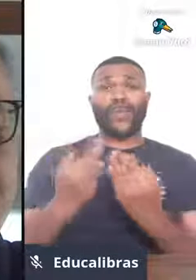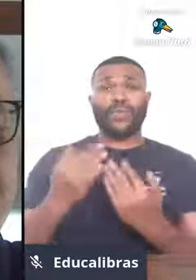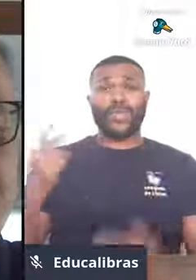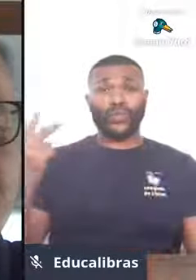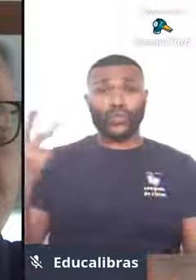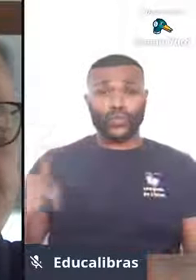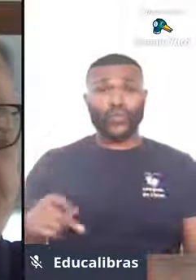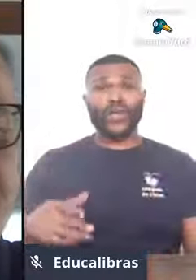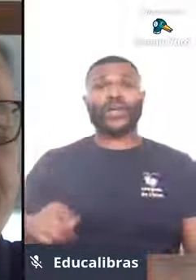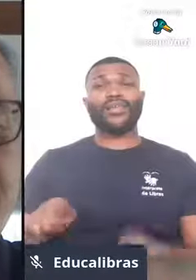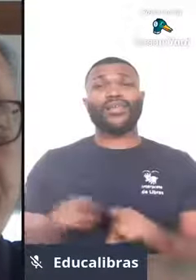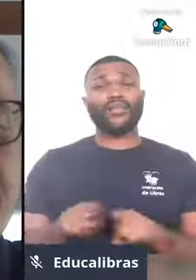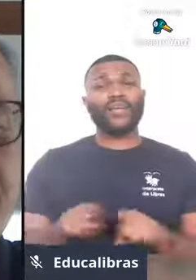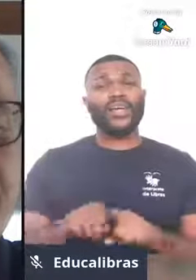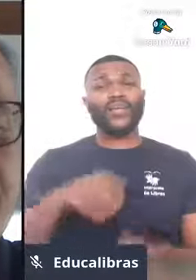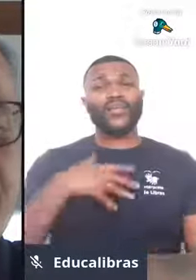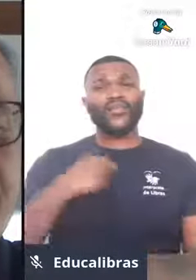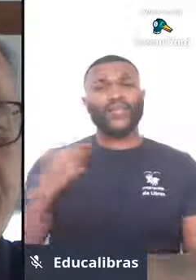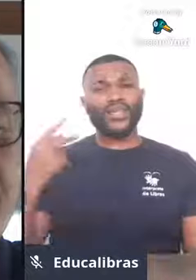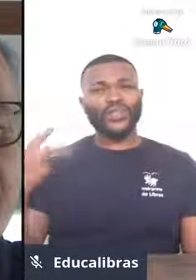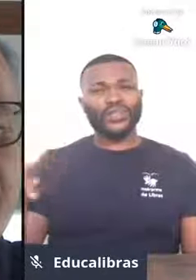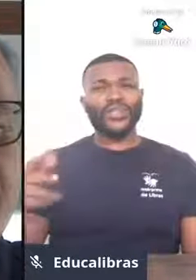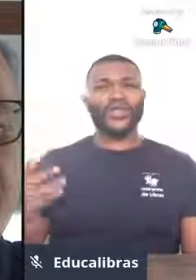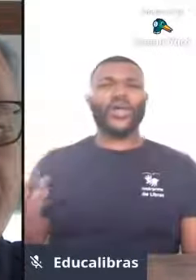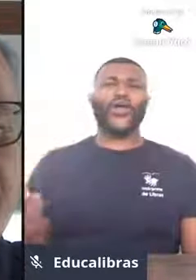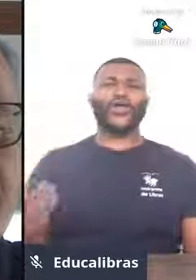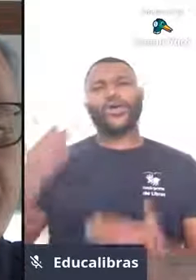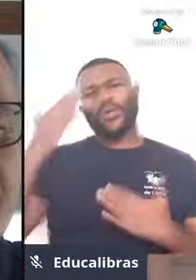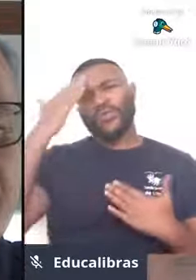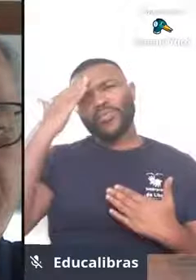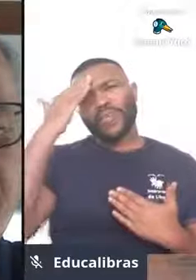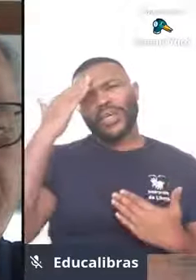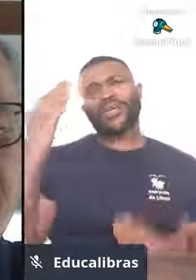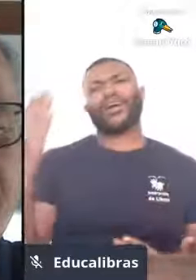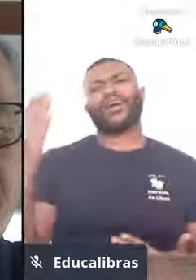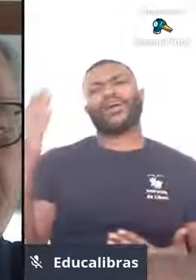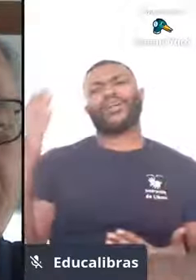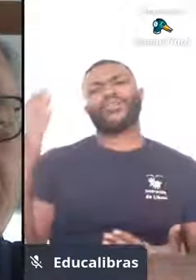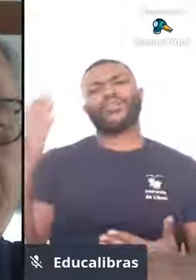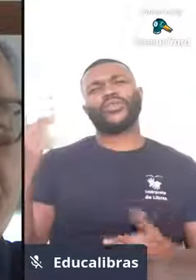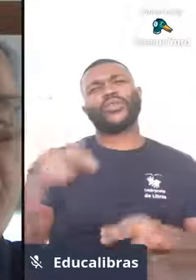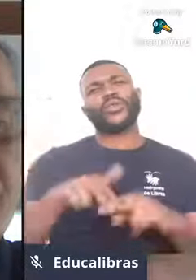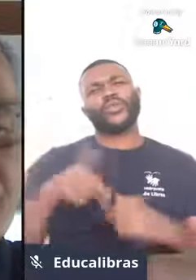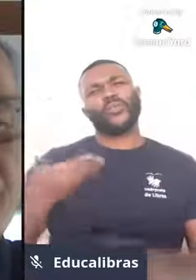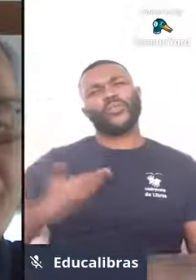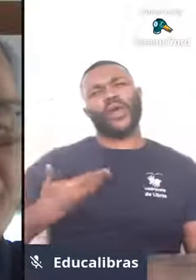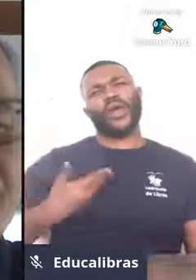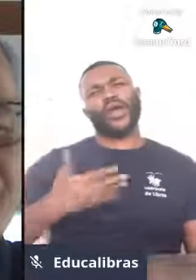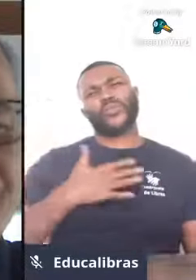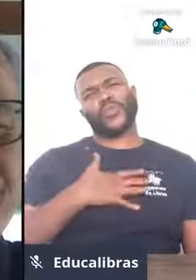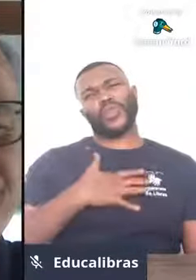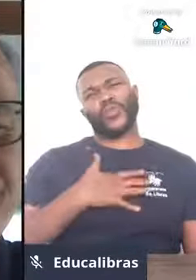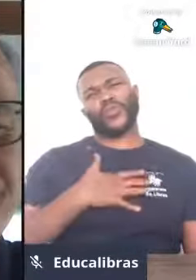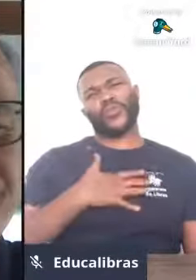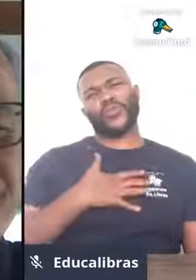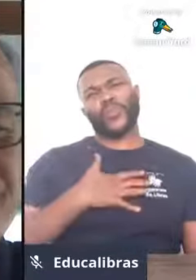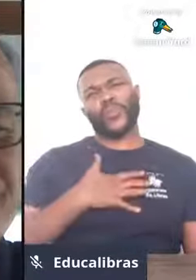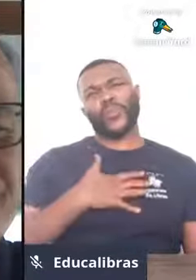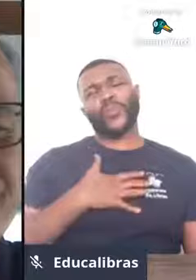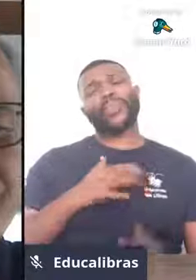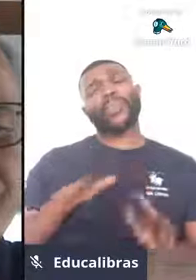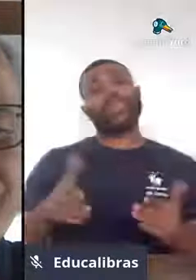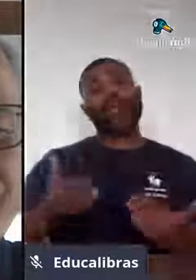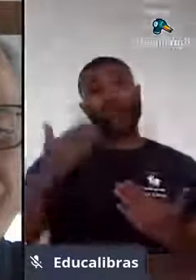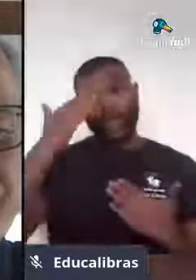dos seus filhos. Então, obrigado, né, por ser meu amigo. Então, agradeço